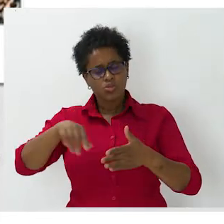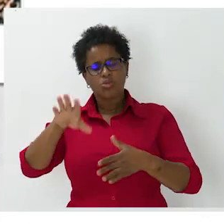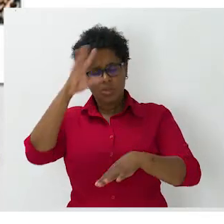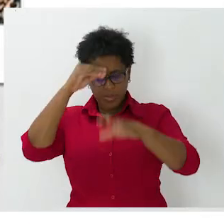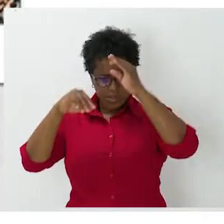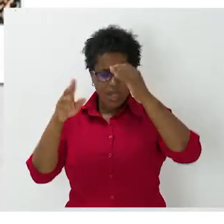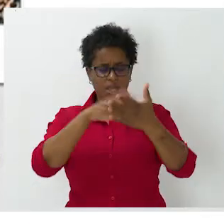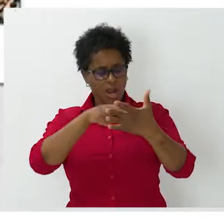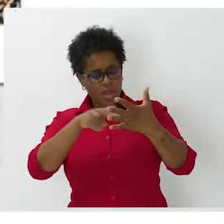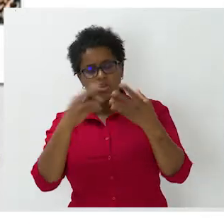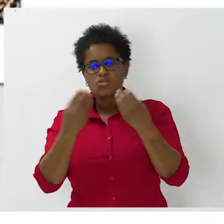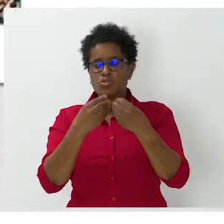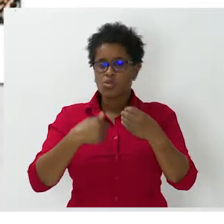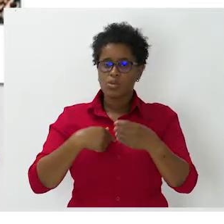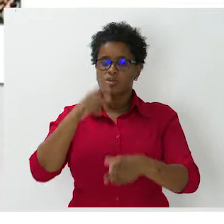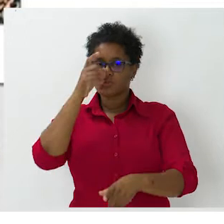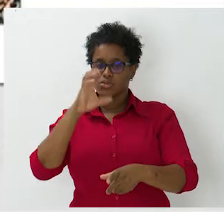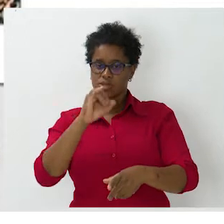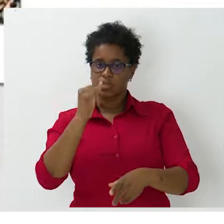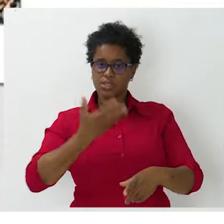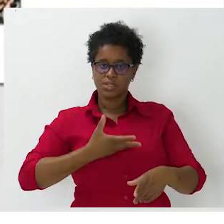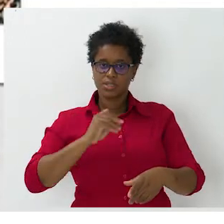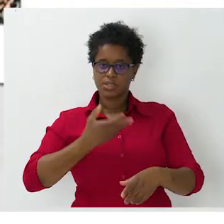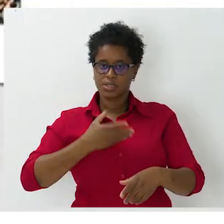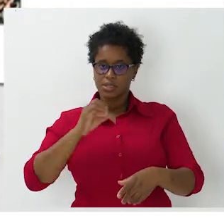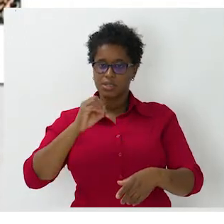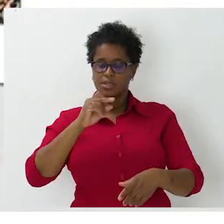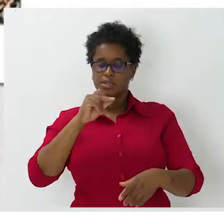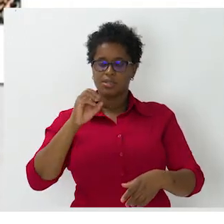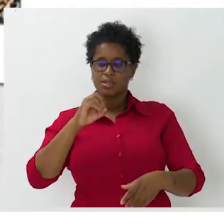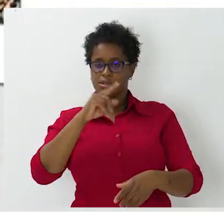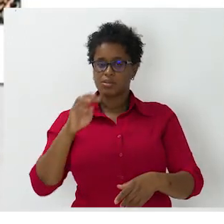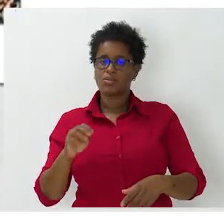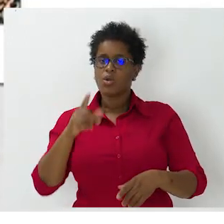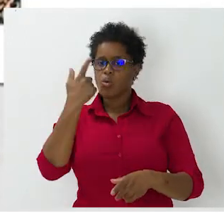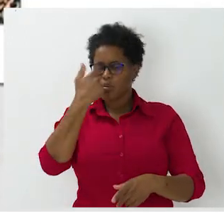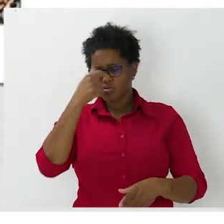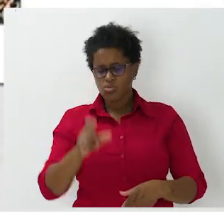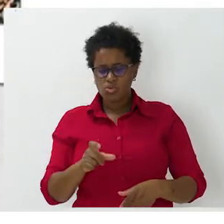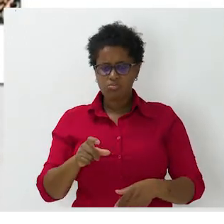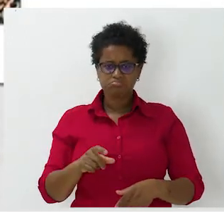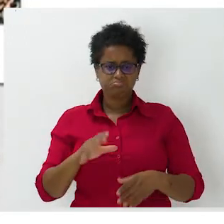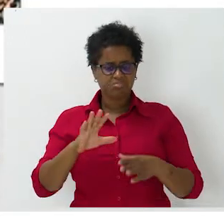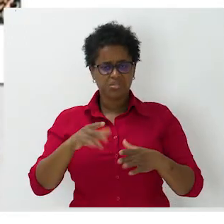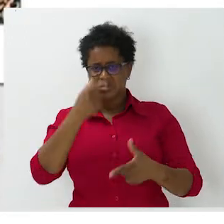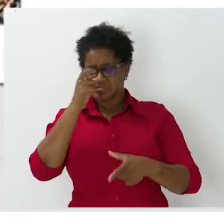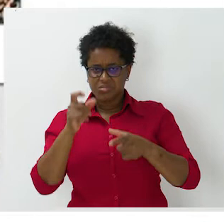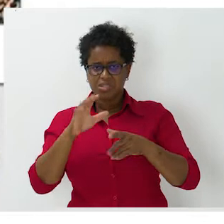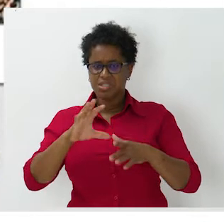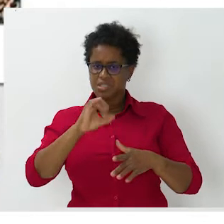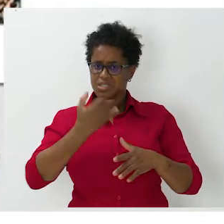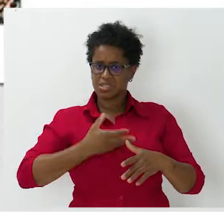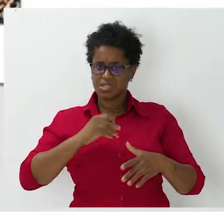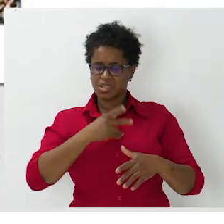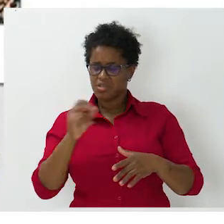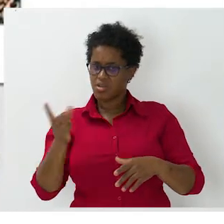comigo. Os cidadãos. Um indivíduo não é cidadão apenas